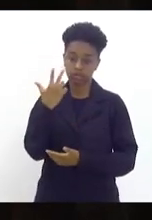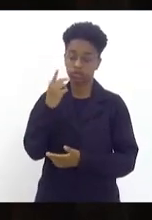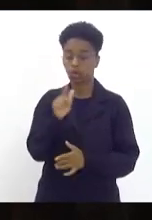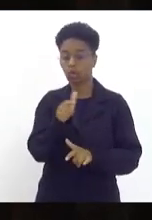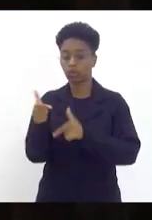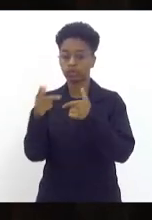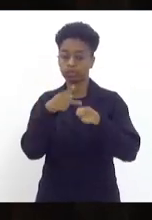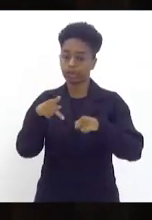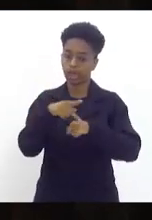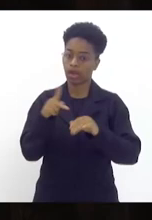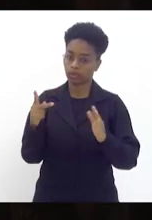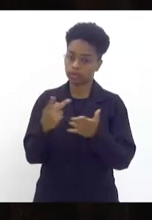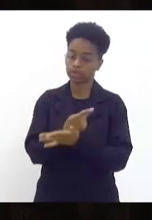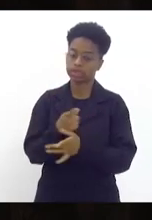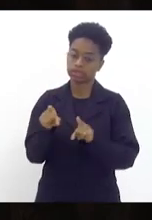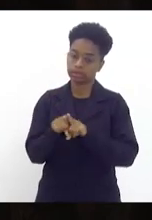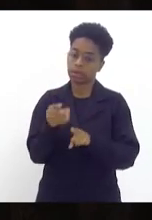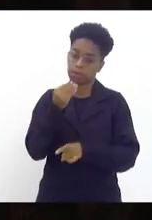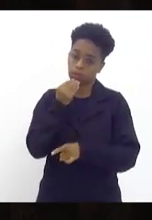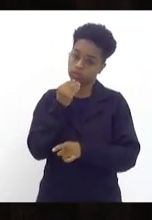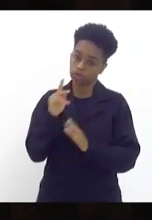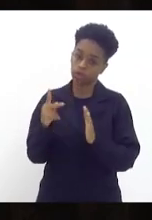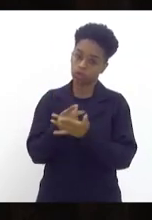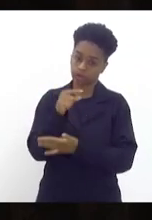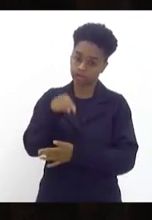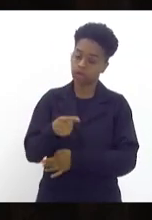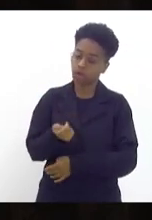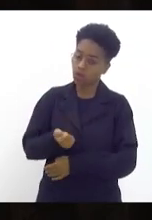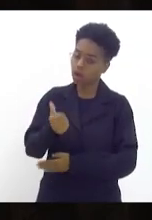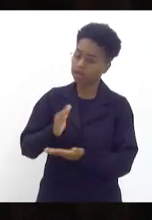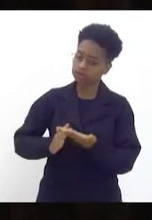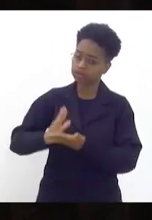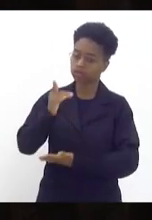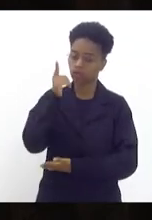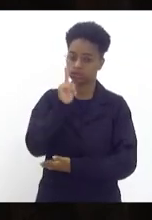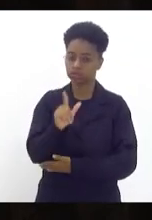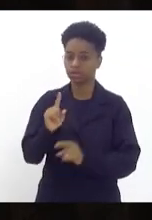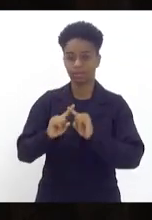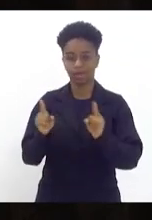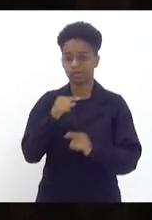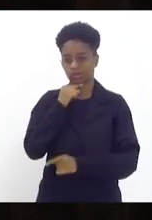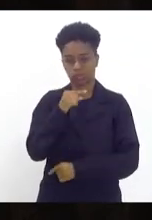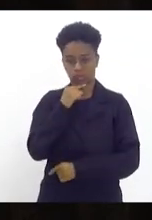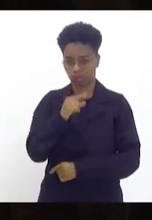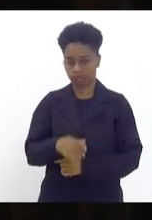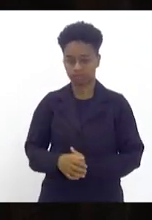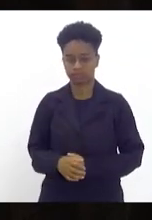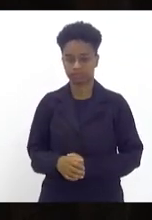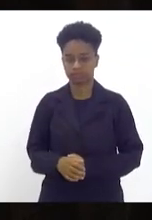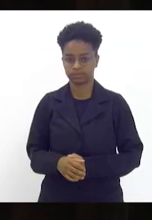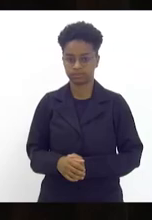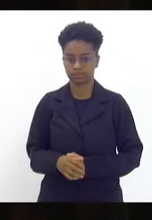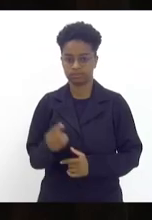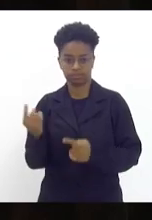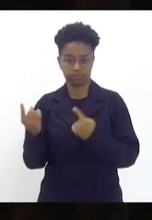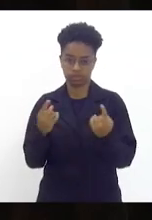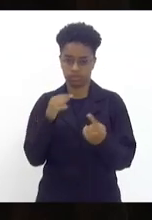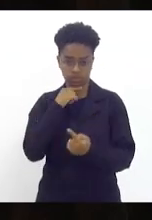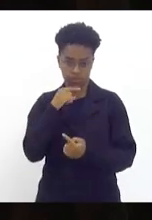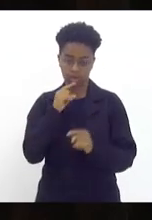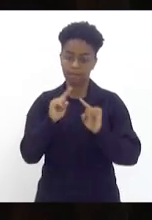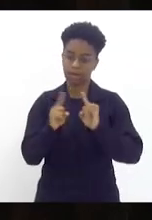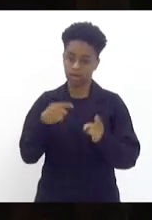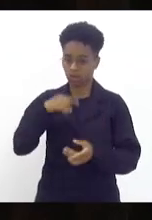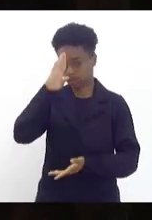países, e nós poderíamos ter, e quase aprovamos no fim do governo, e não conseguimos, nenhum nem outro. Né? Mas eu